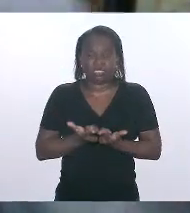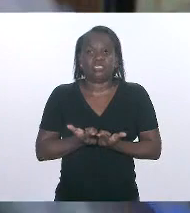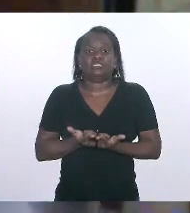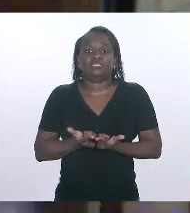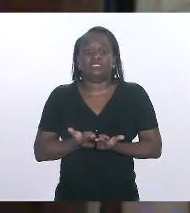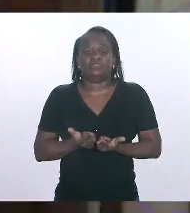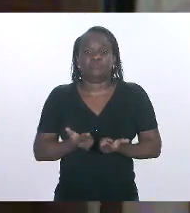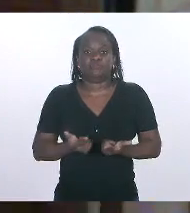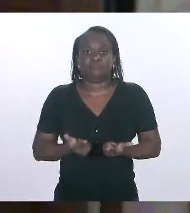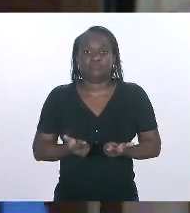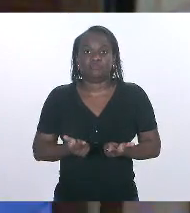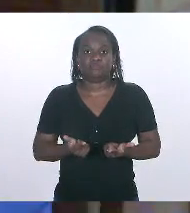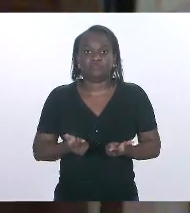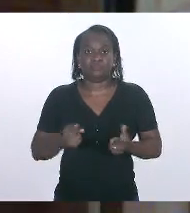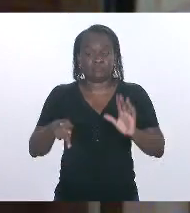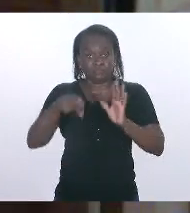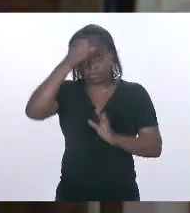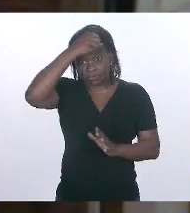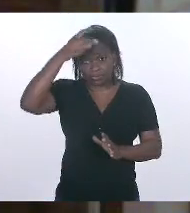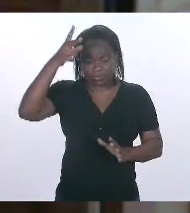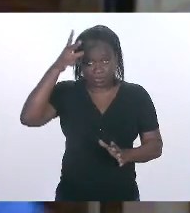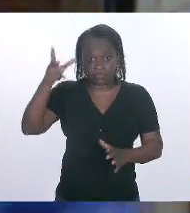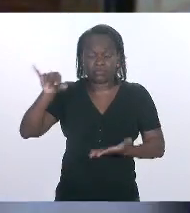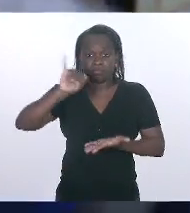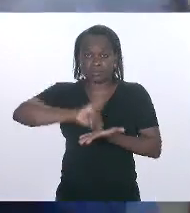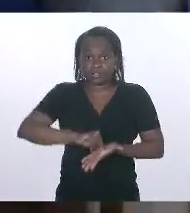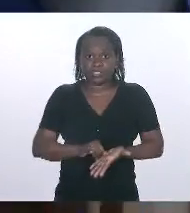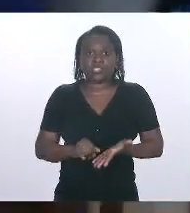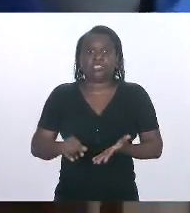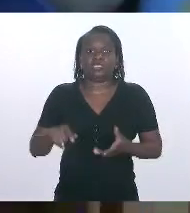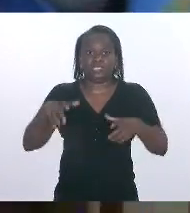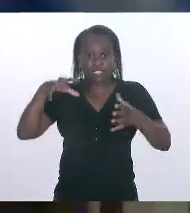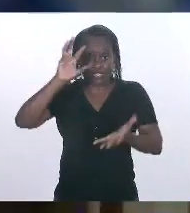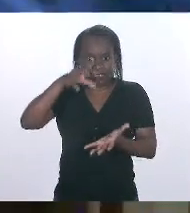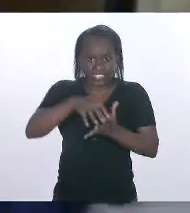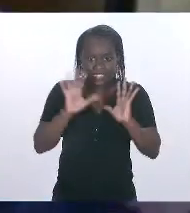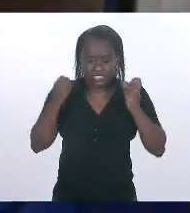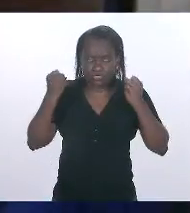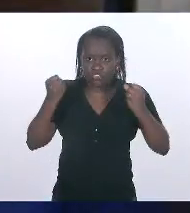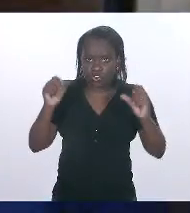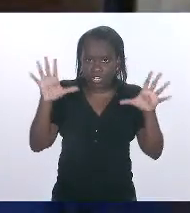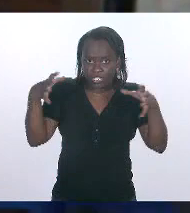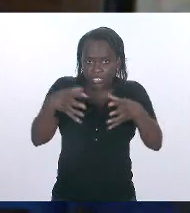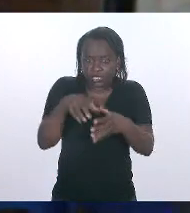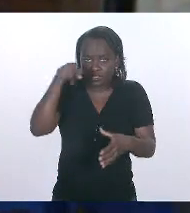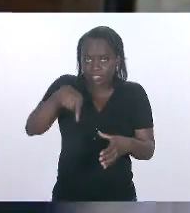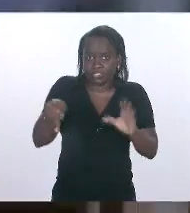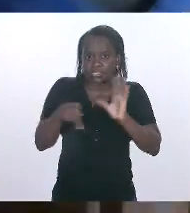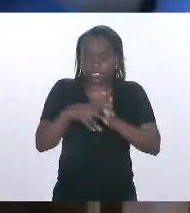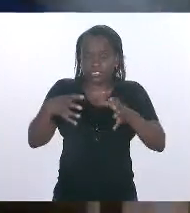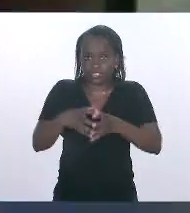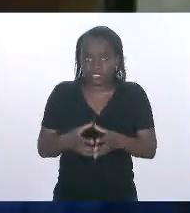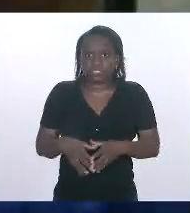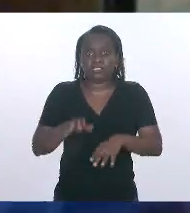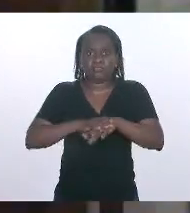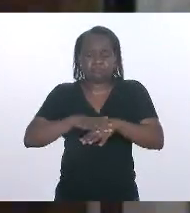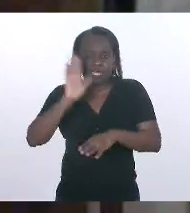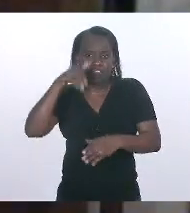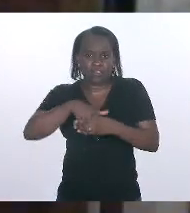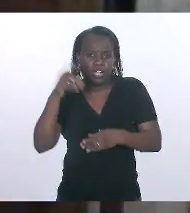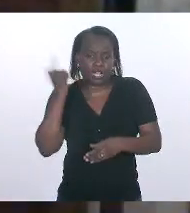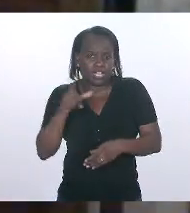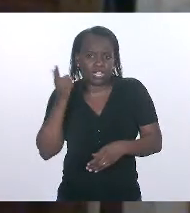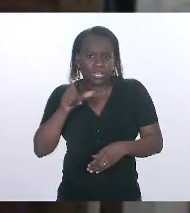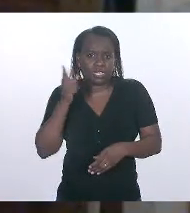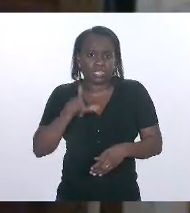Assembleia Estadual, no município da capital, onde estava a força dos seus parlamentares, dos mais